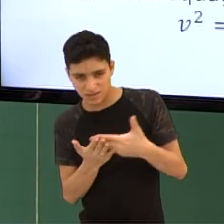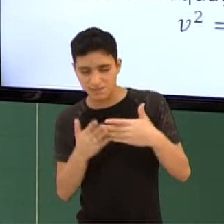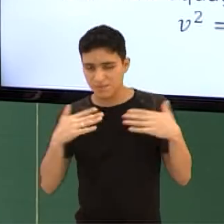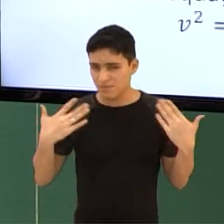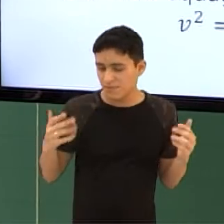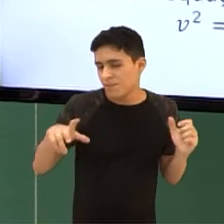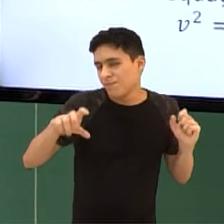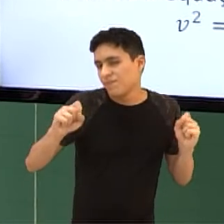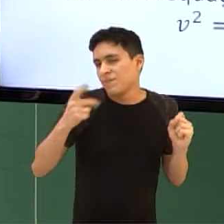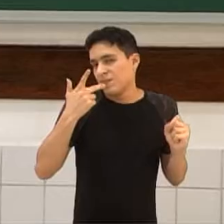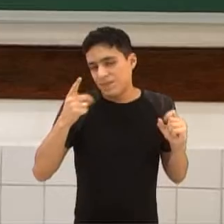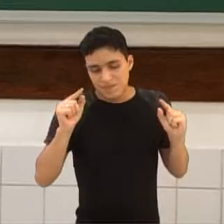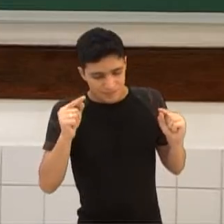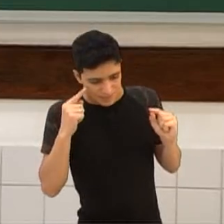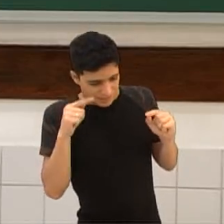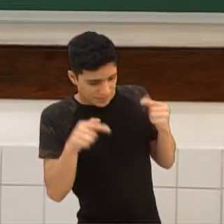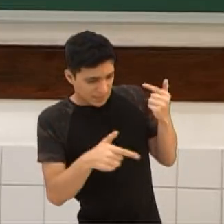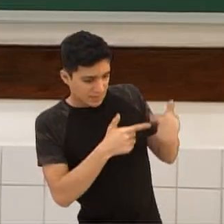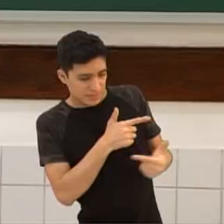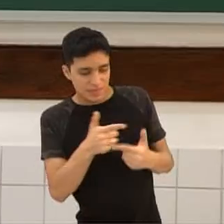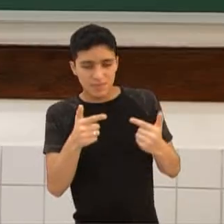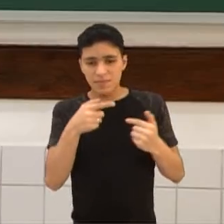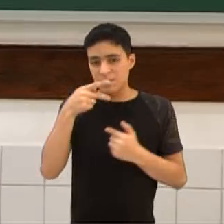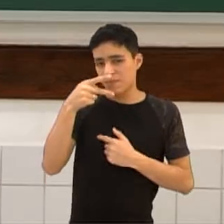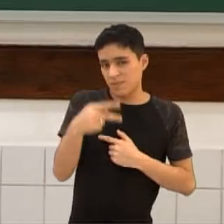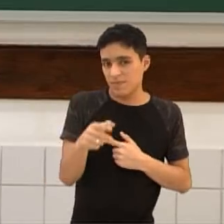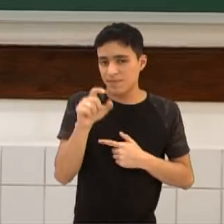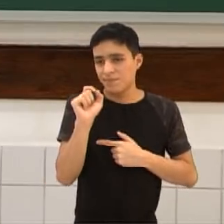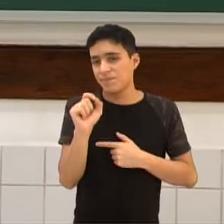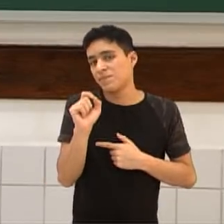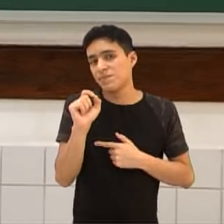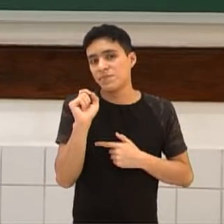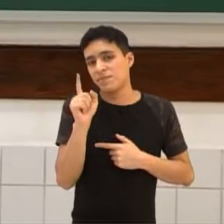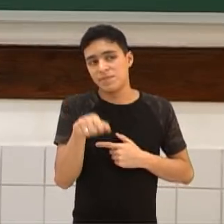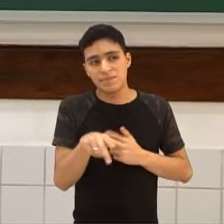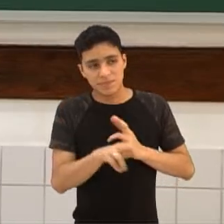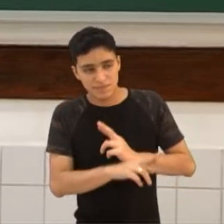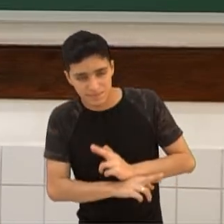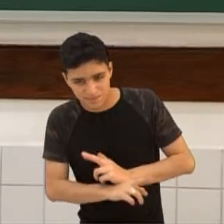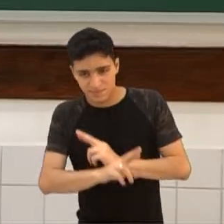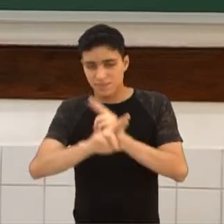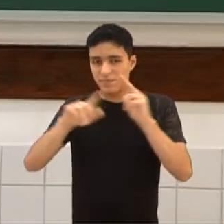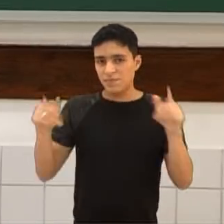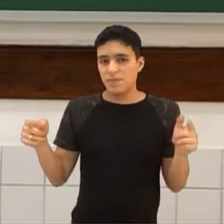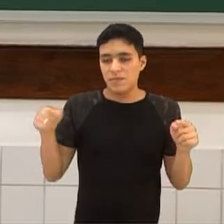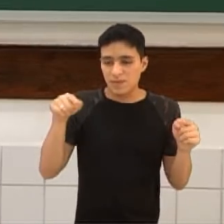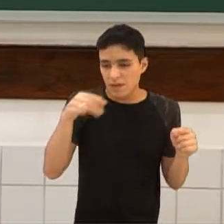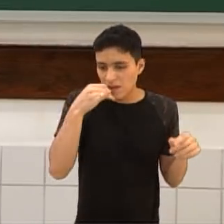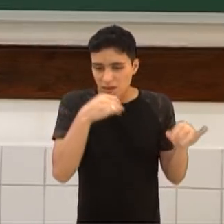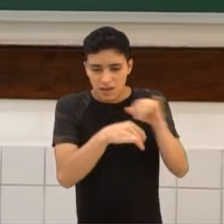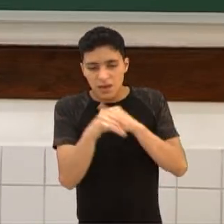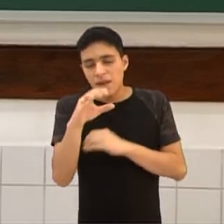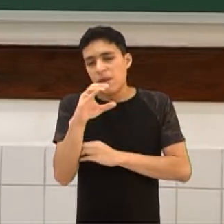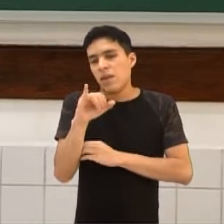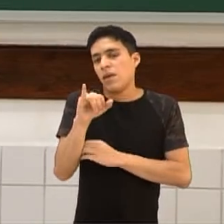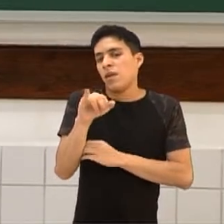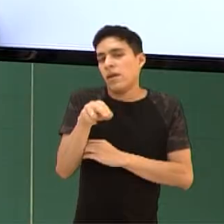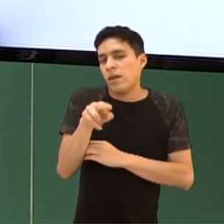posso dizer que o trabalho ele é igual a diferença, né, entre a energia